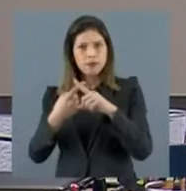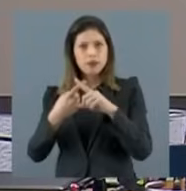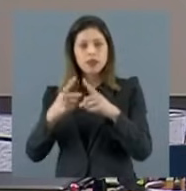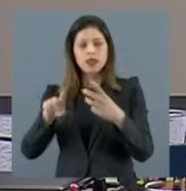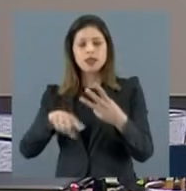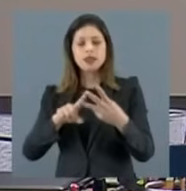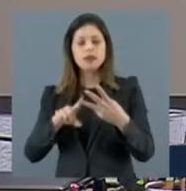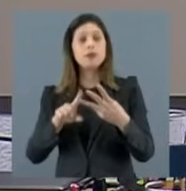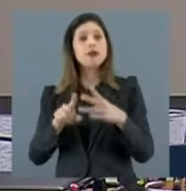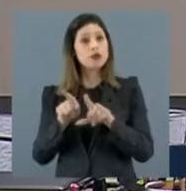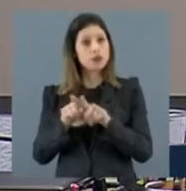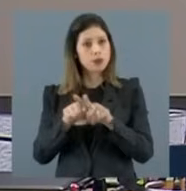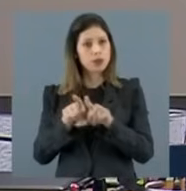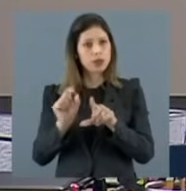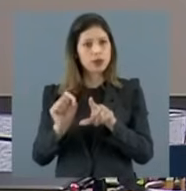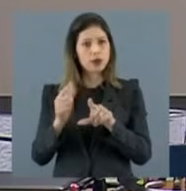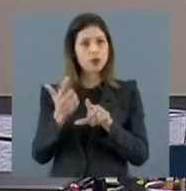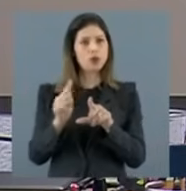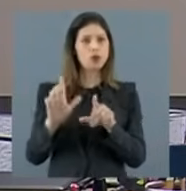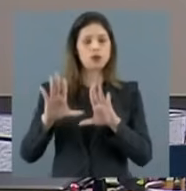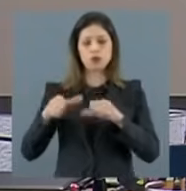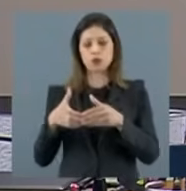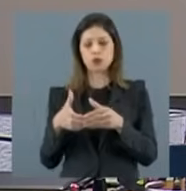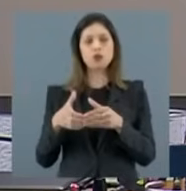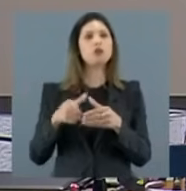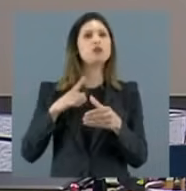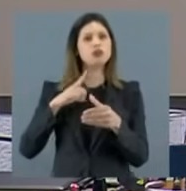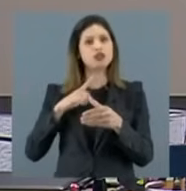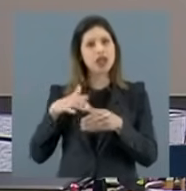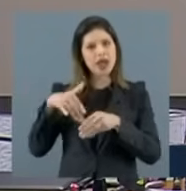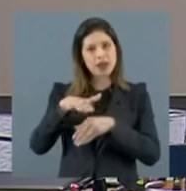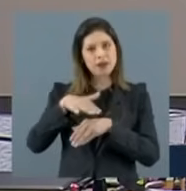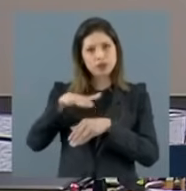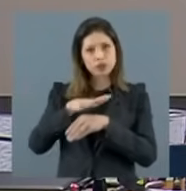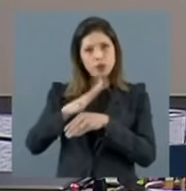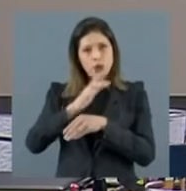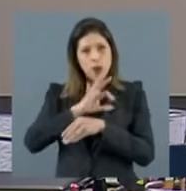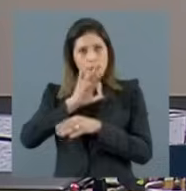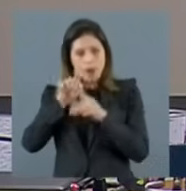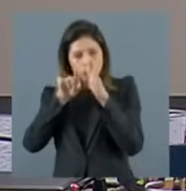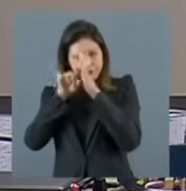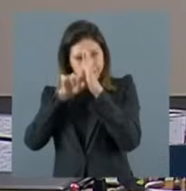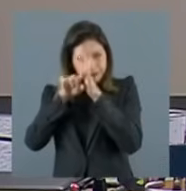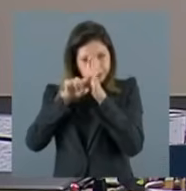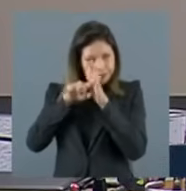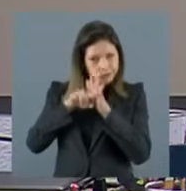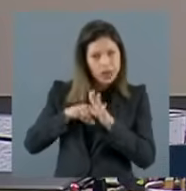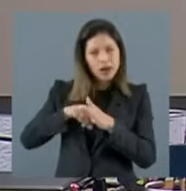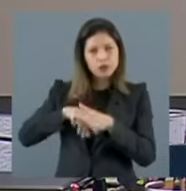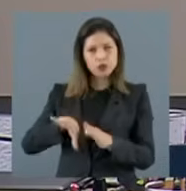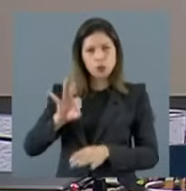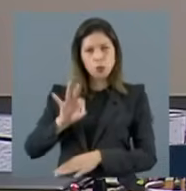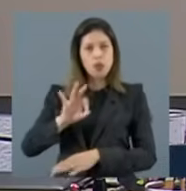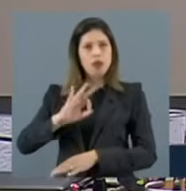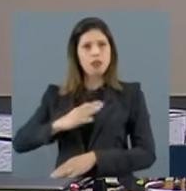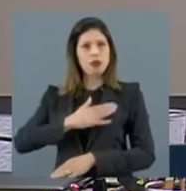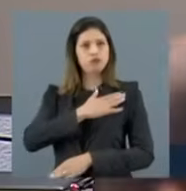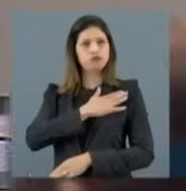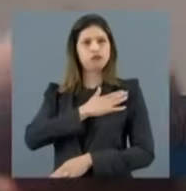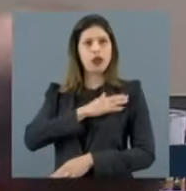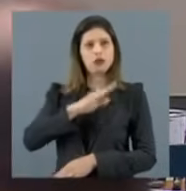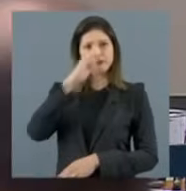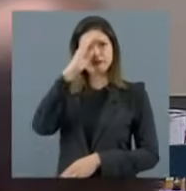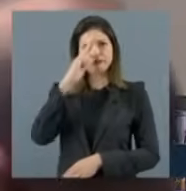também agentes da inteligência do Exército, além de ONGs. E nessas